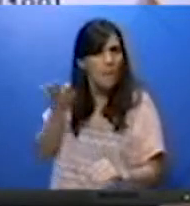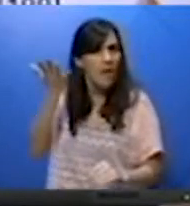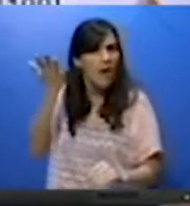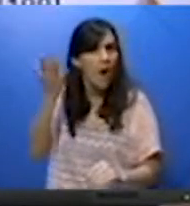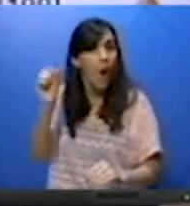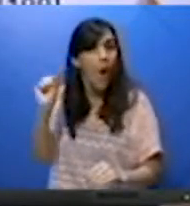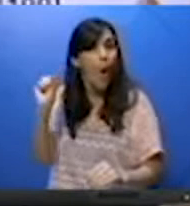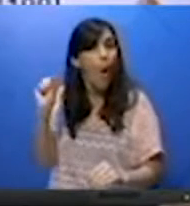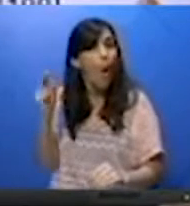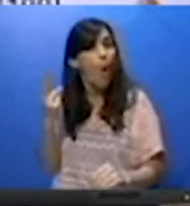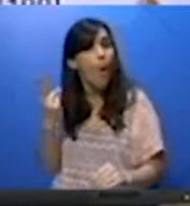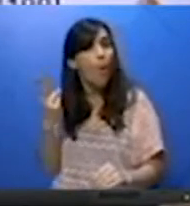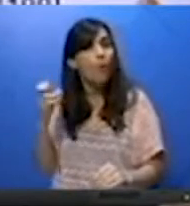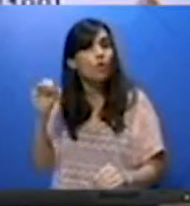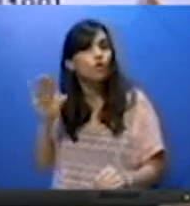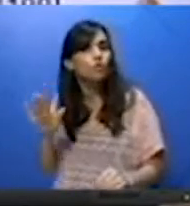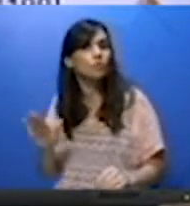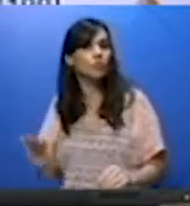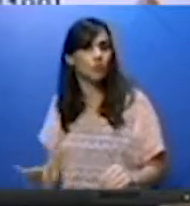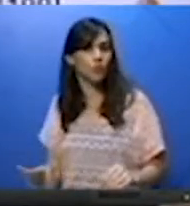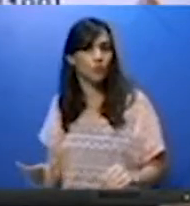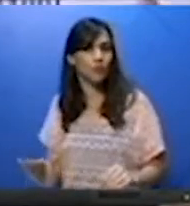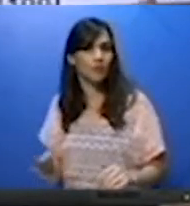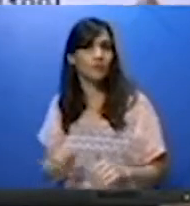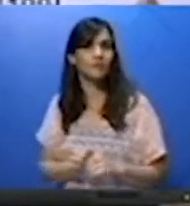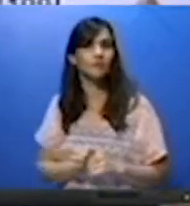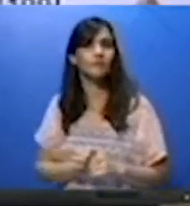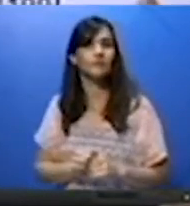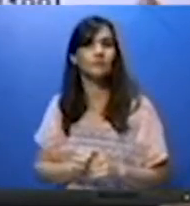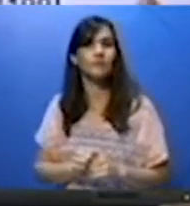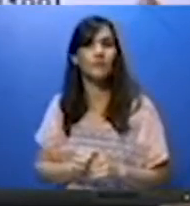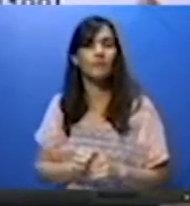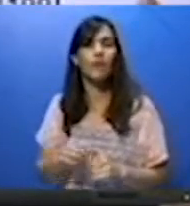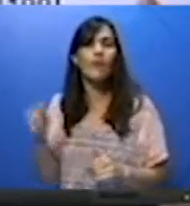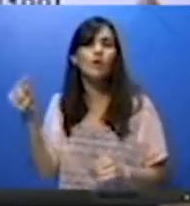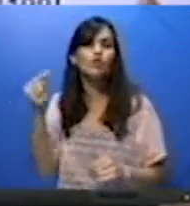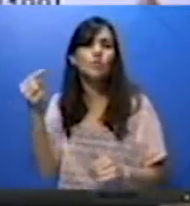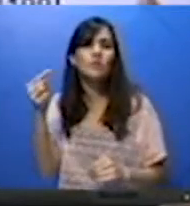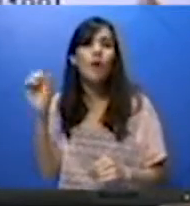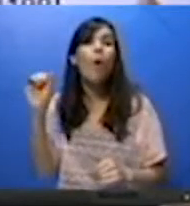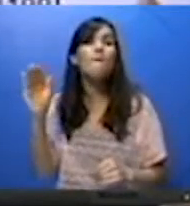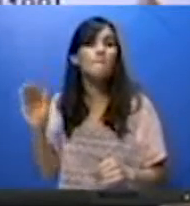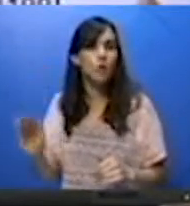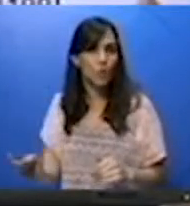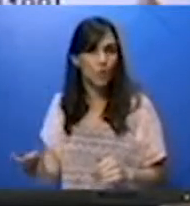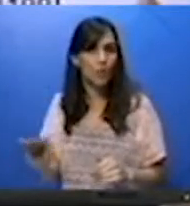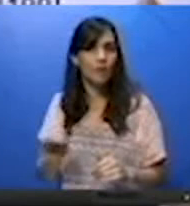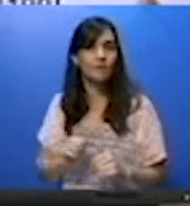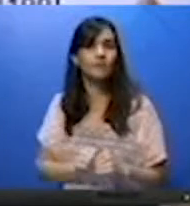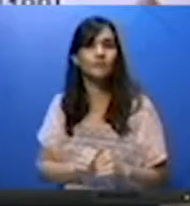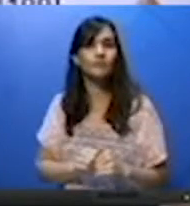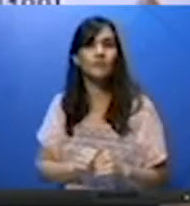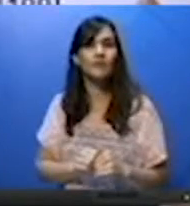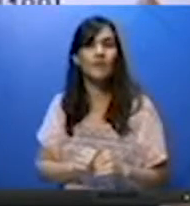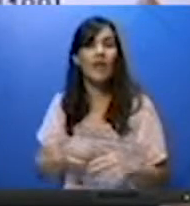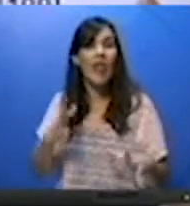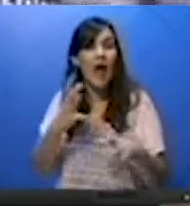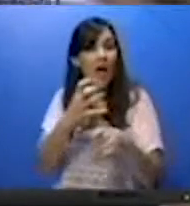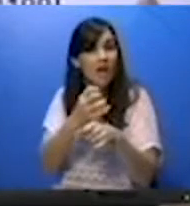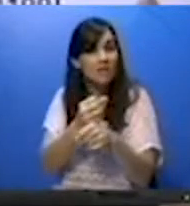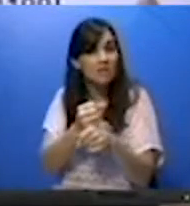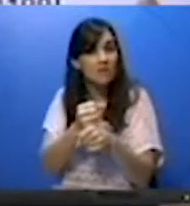subtração geralmente o meu número diminui digestão meu número